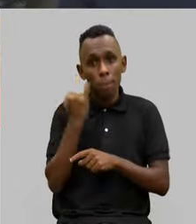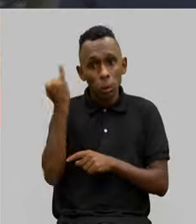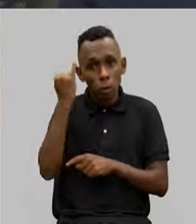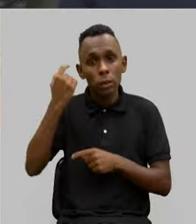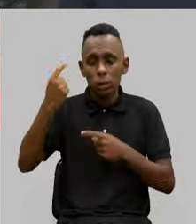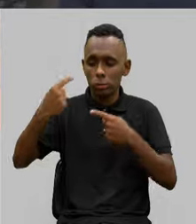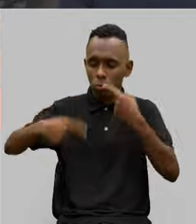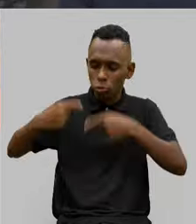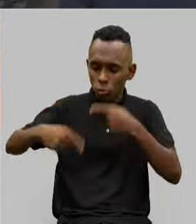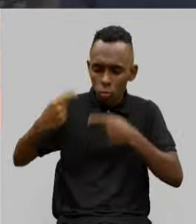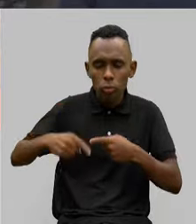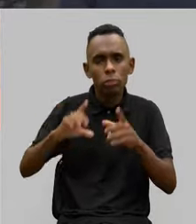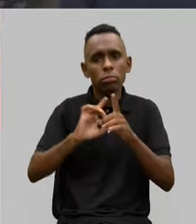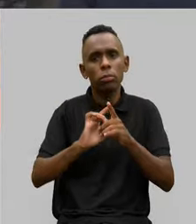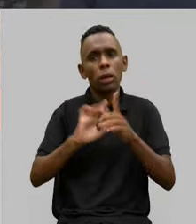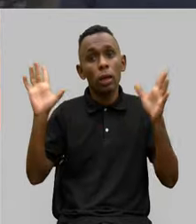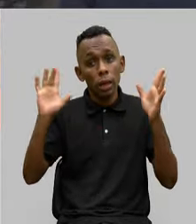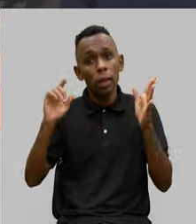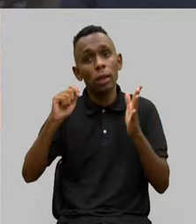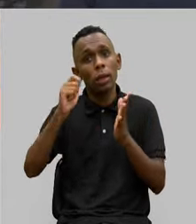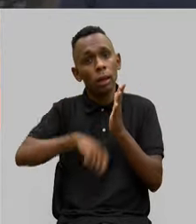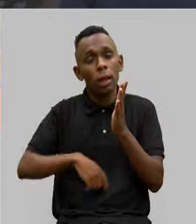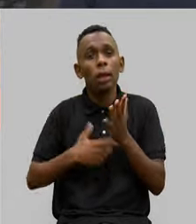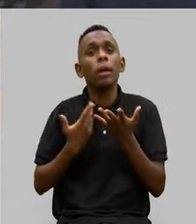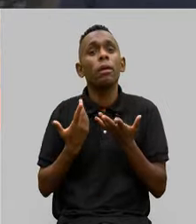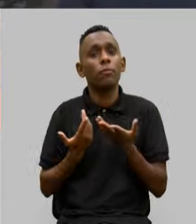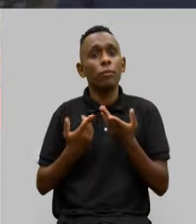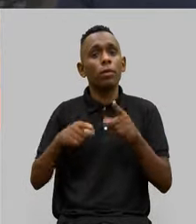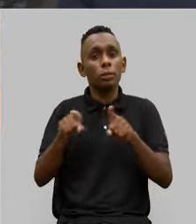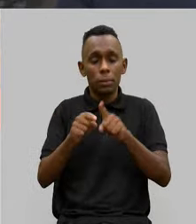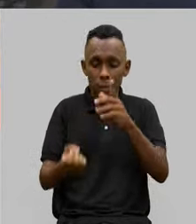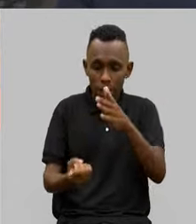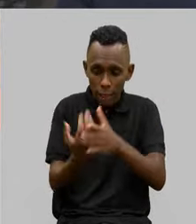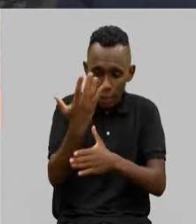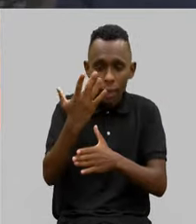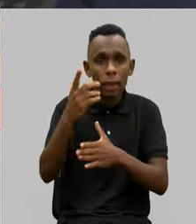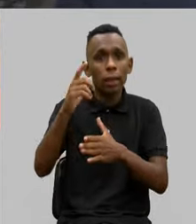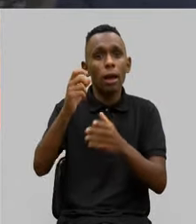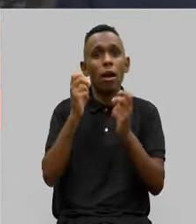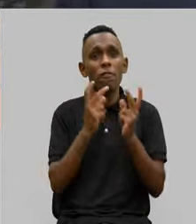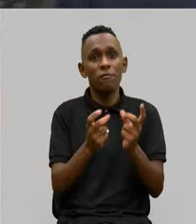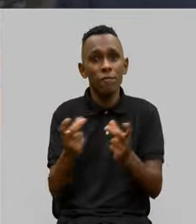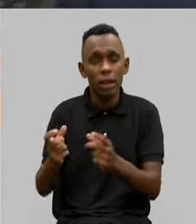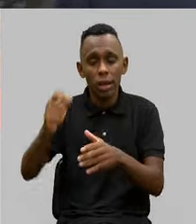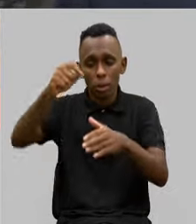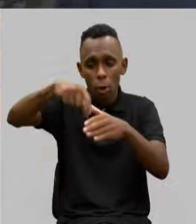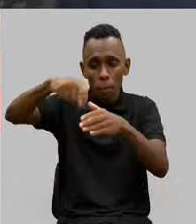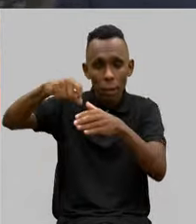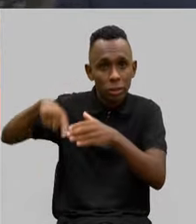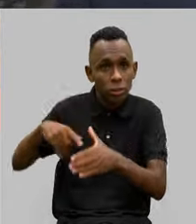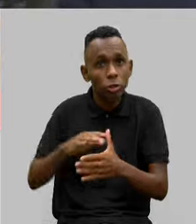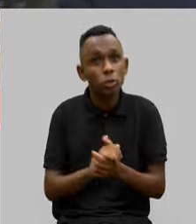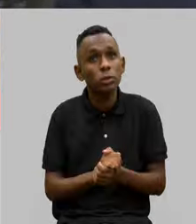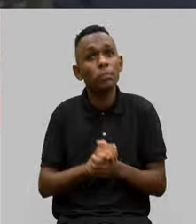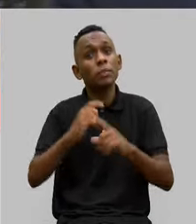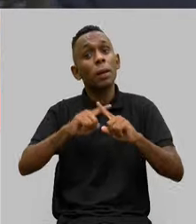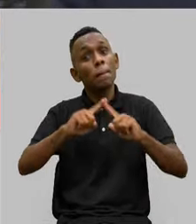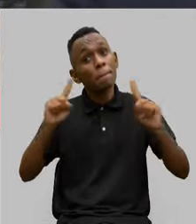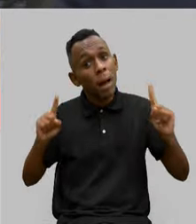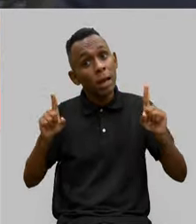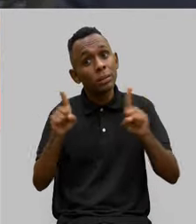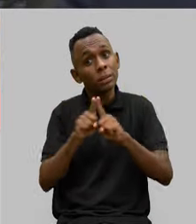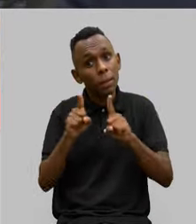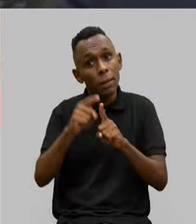legalização a legalização da da produção da venda do plantio mas também